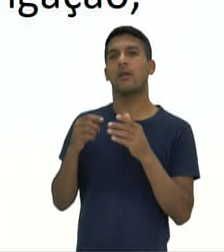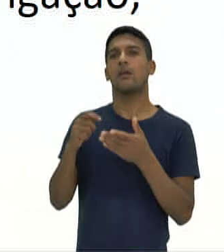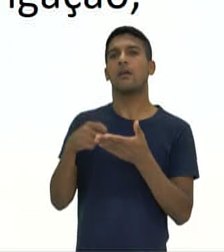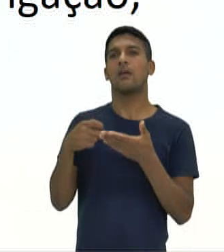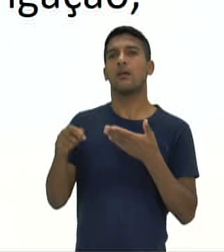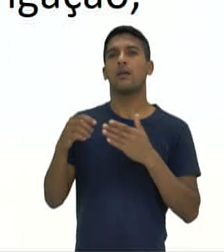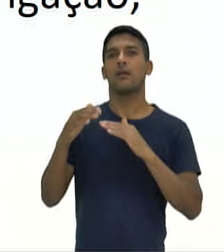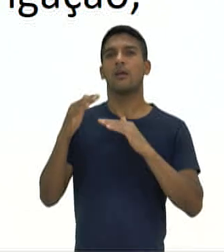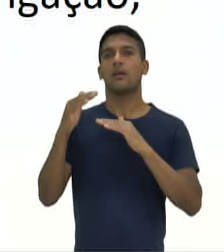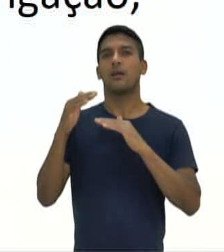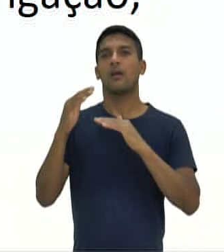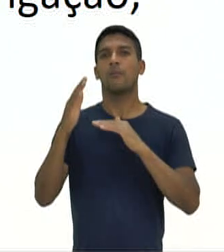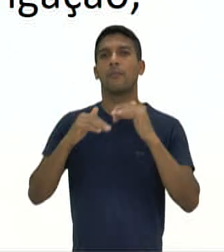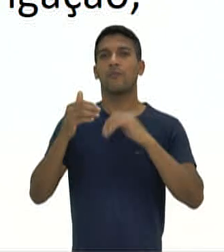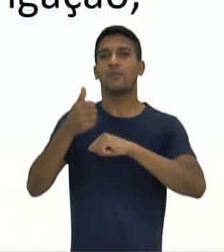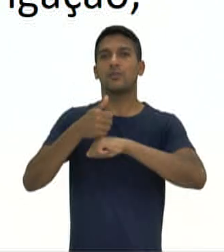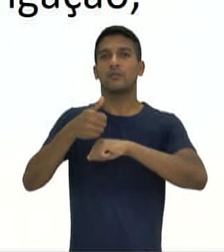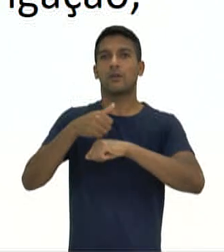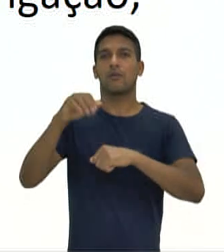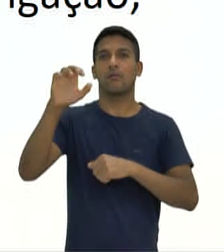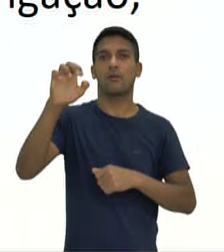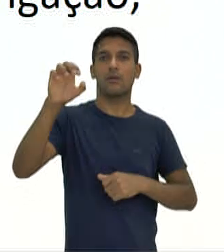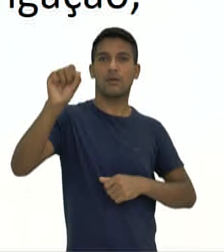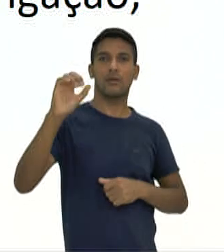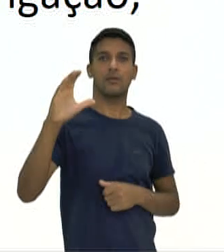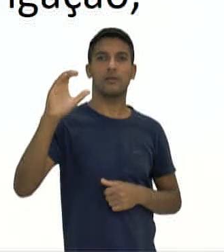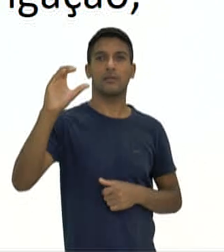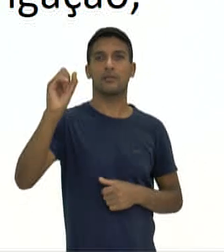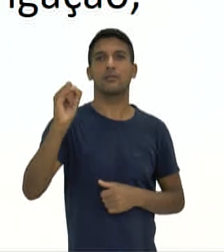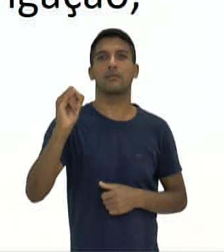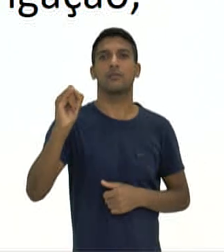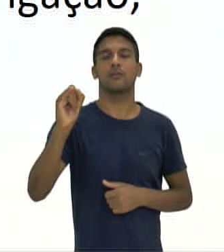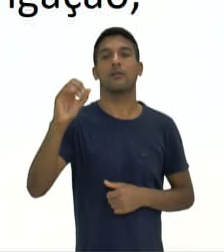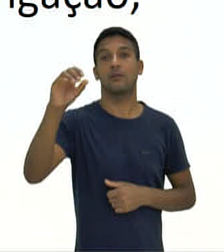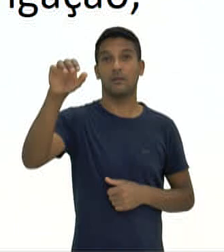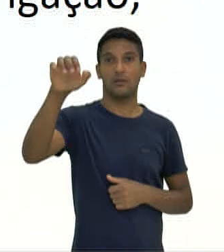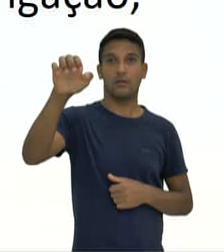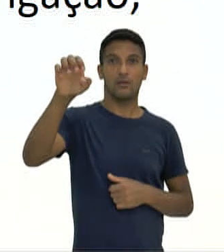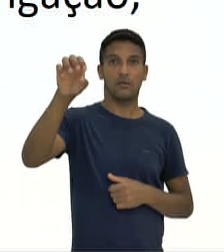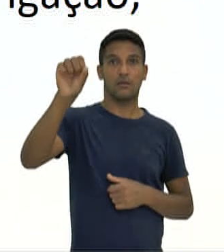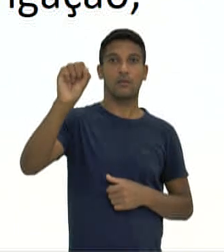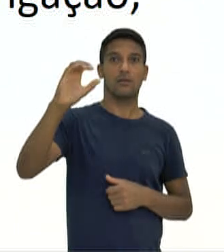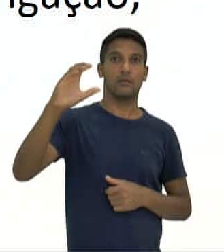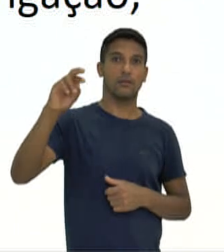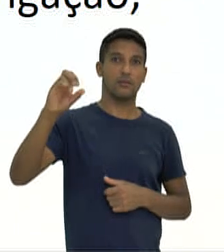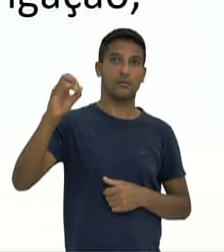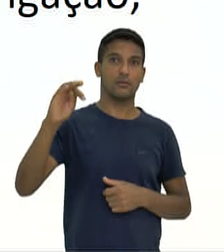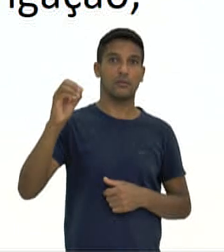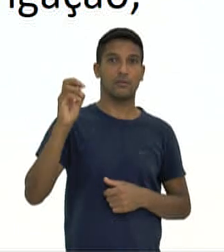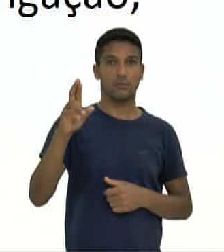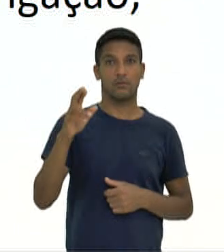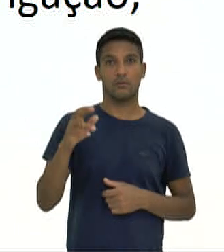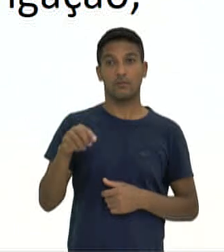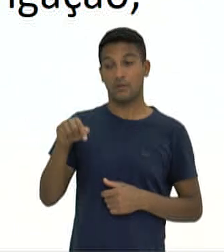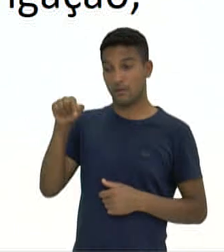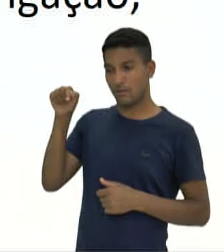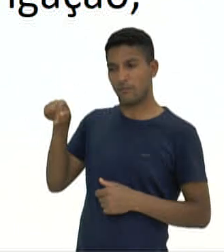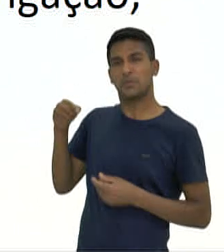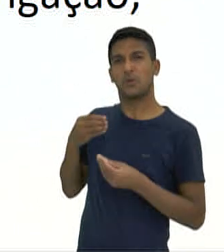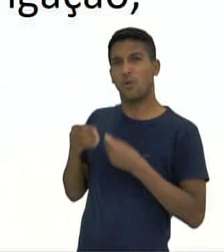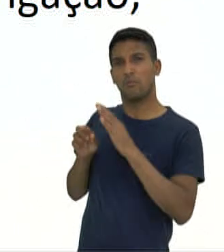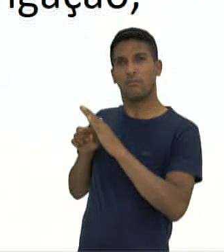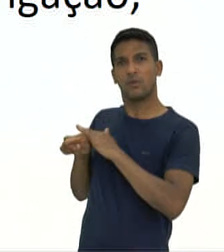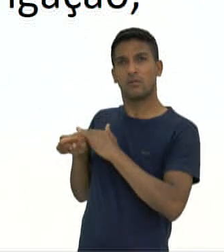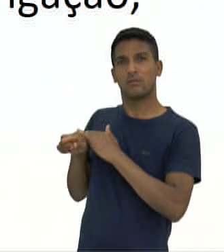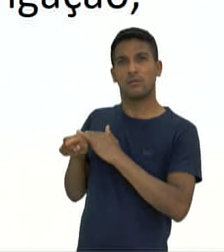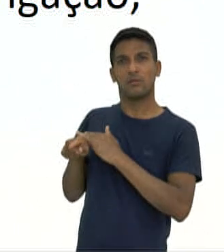das palavras, como elas eram capazes de despertar medos, risos, sonhos. Depois,